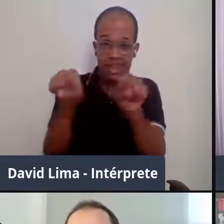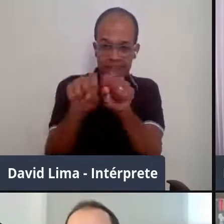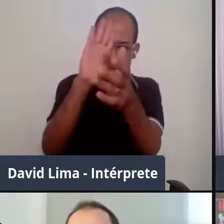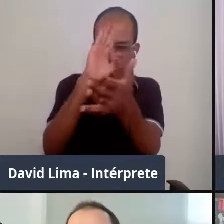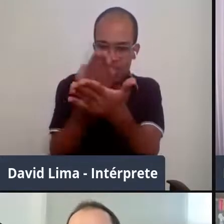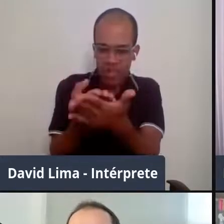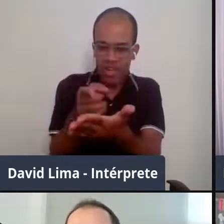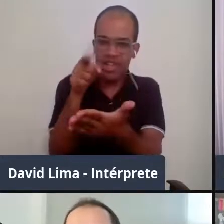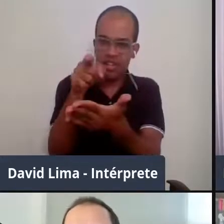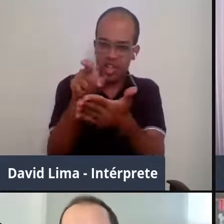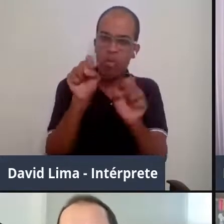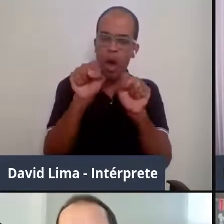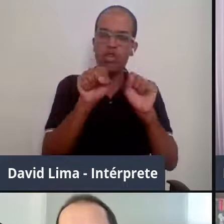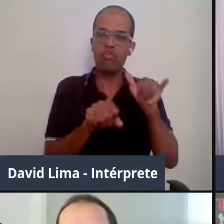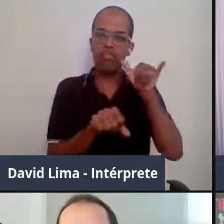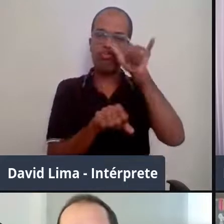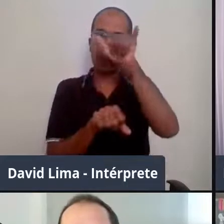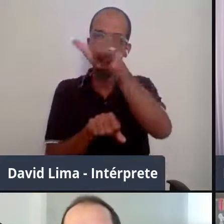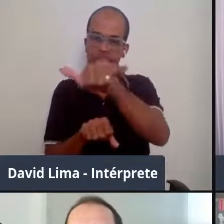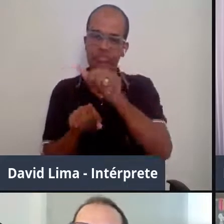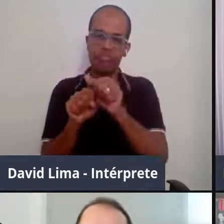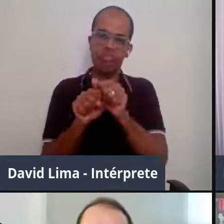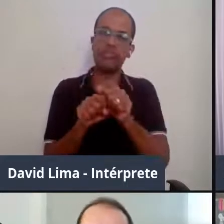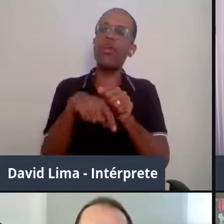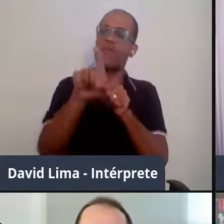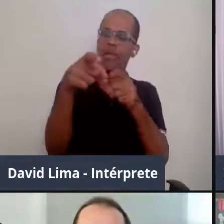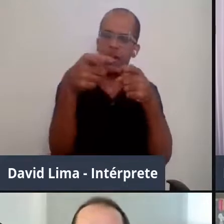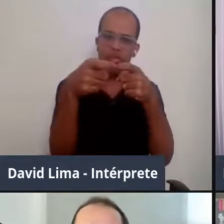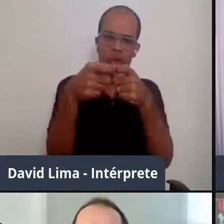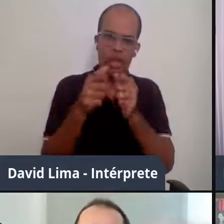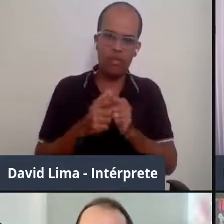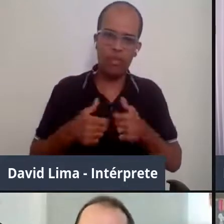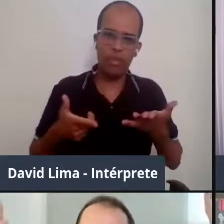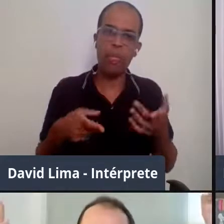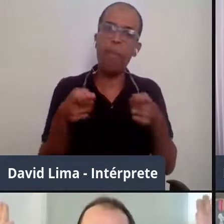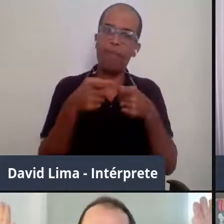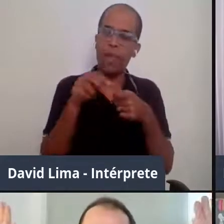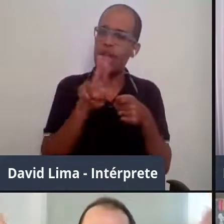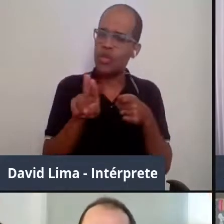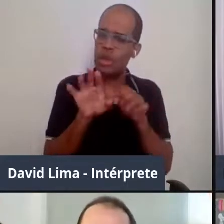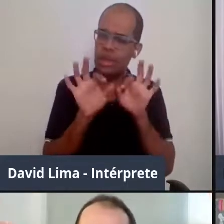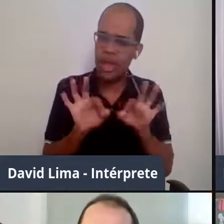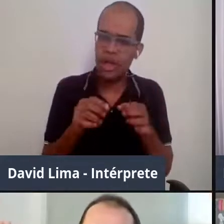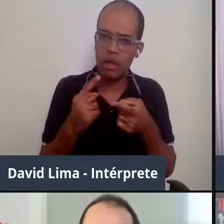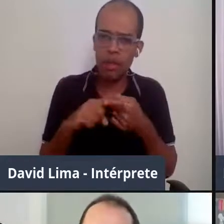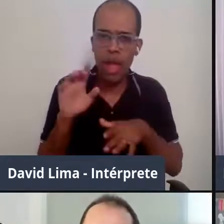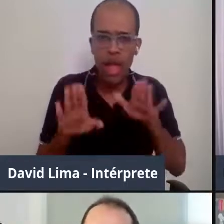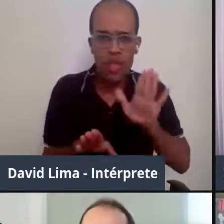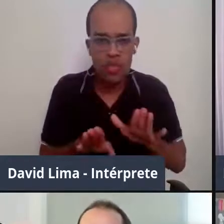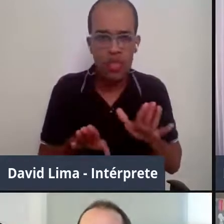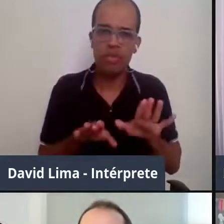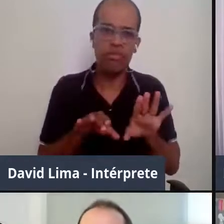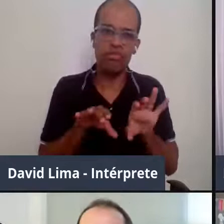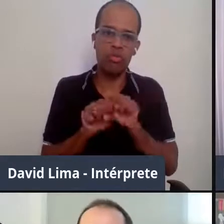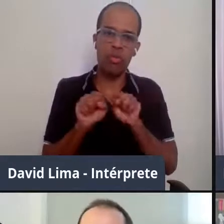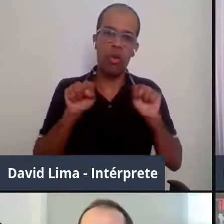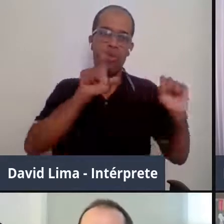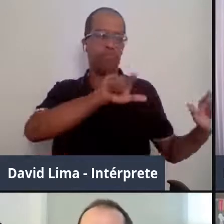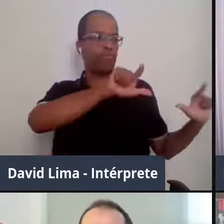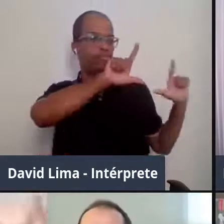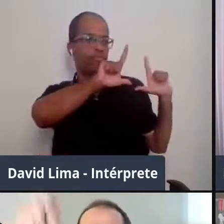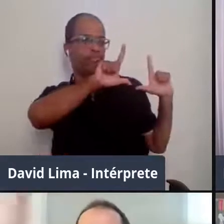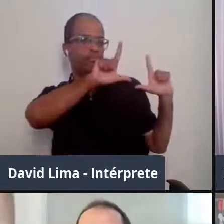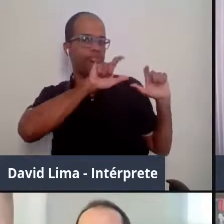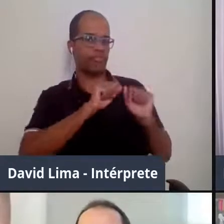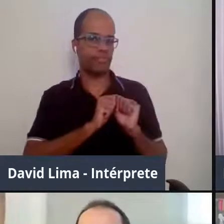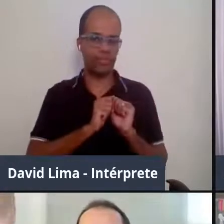pegar o avião, que a gente pode ir para o médico. Aliás, o médico usa muito bem isso, porque geralmente deixa o diploma atrás dele. Eu confio no